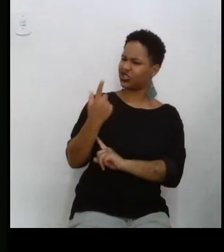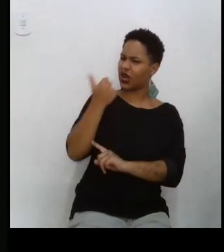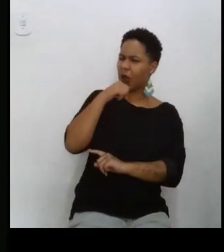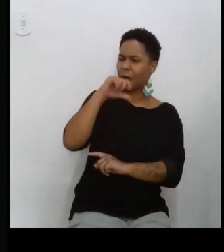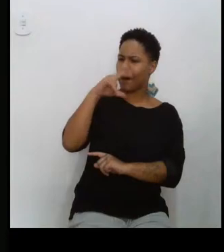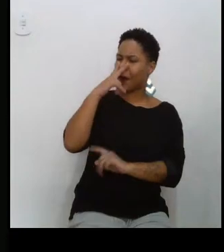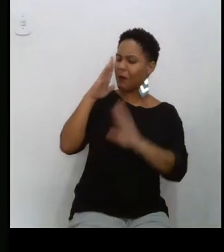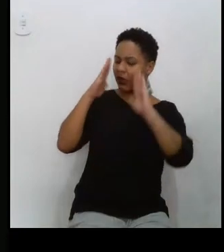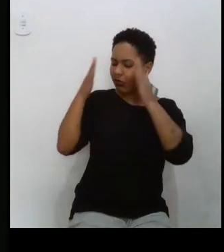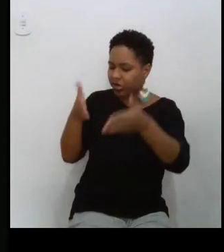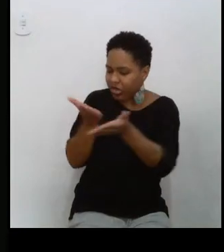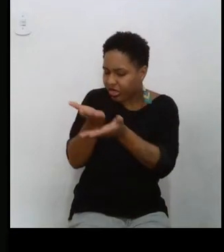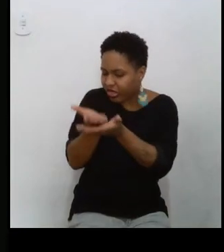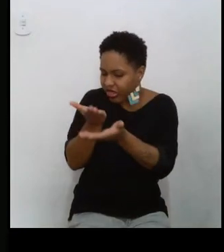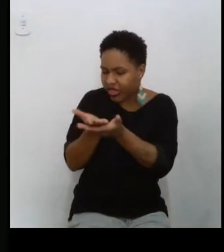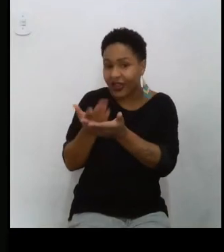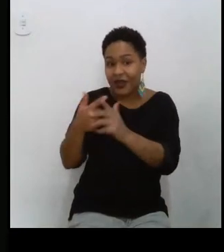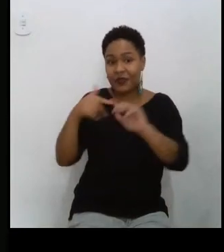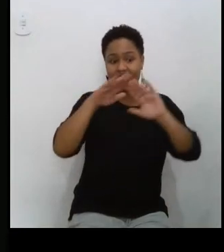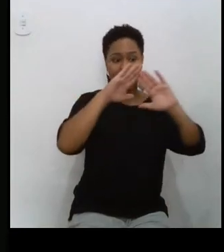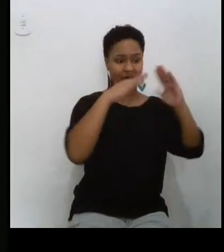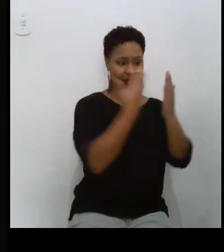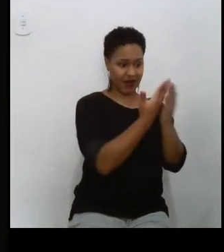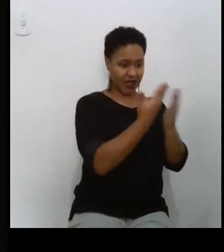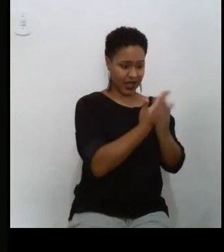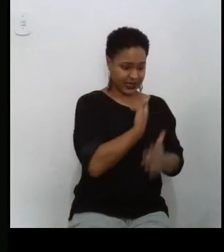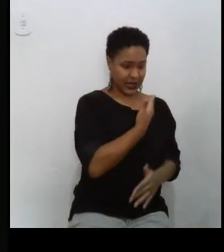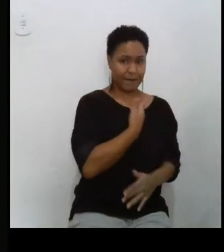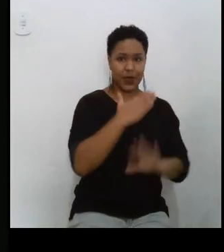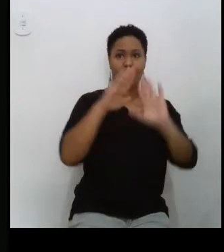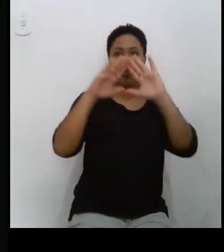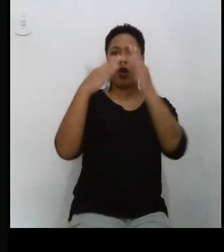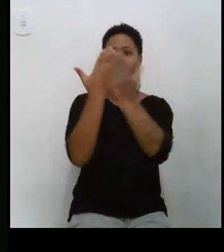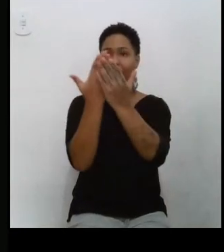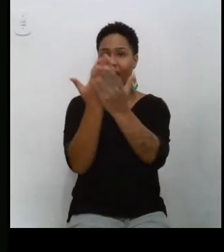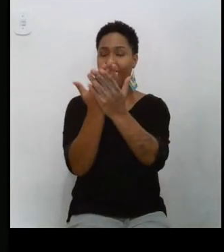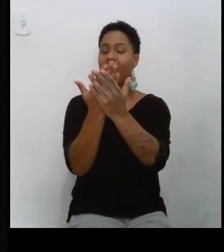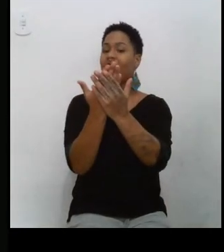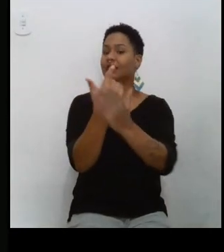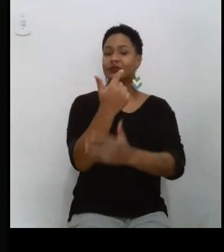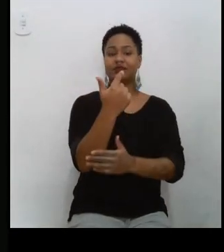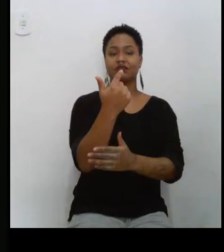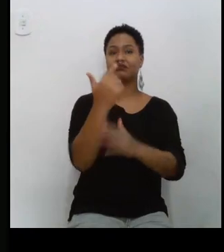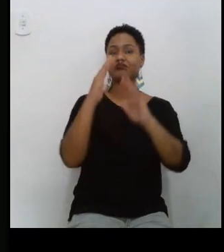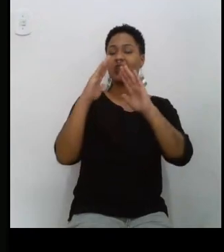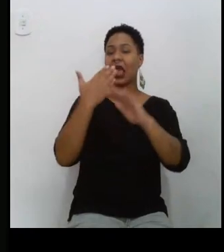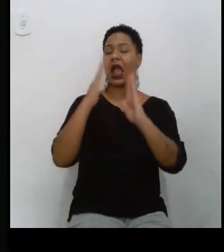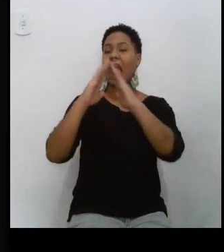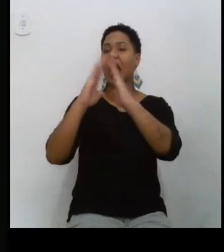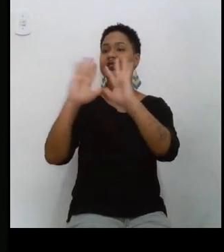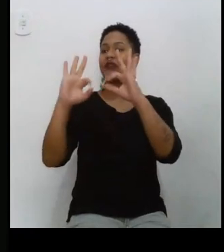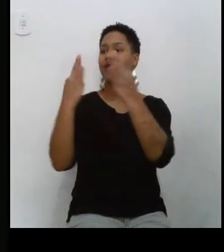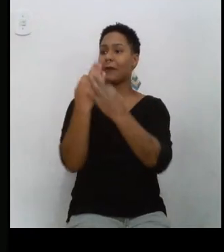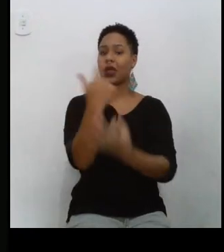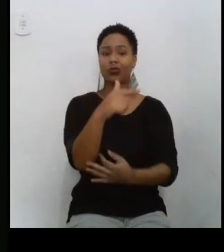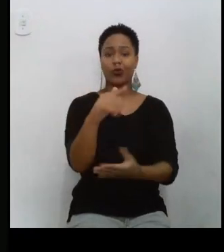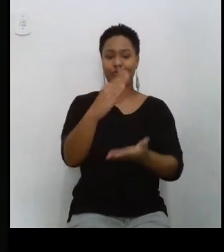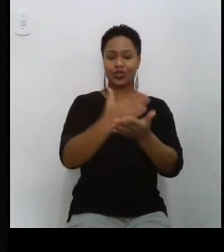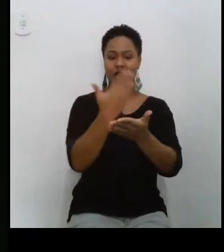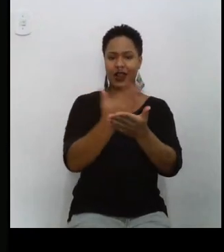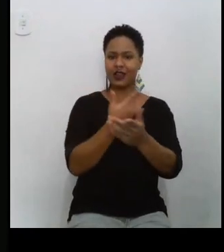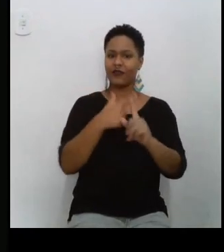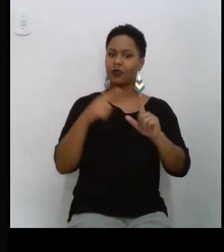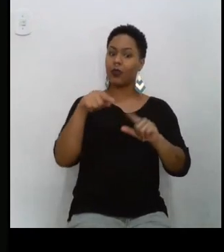aquilo Porque nas Casas dos meus amigos meus familiares também não tinha livro mas alguma e também habitou e